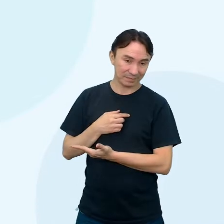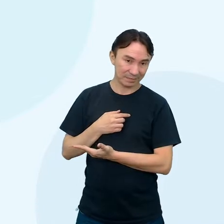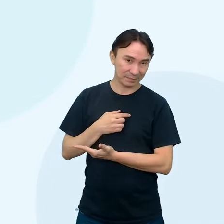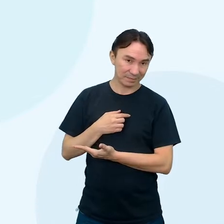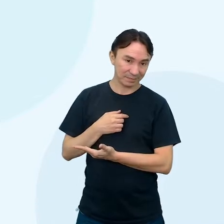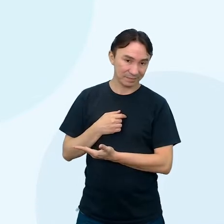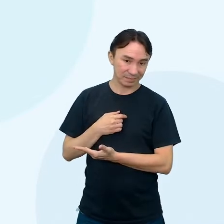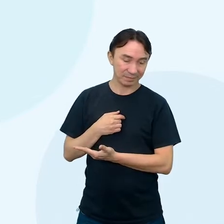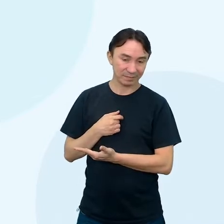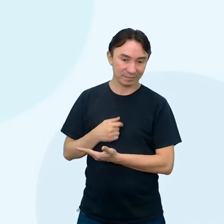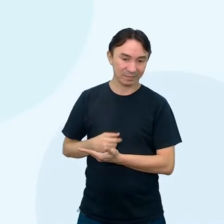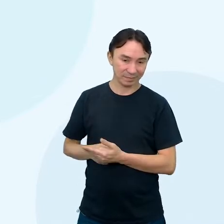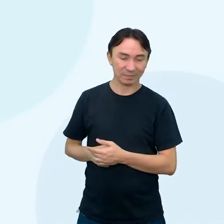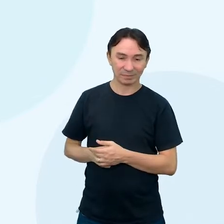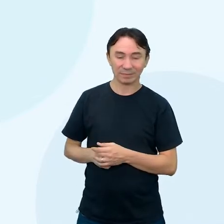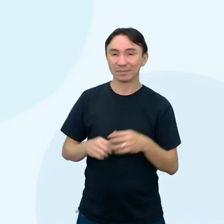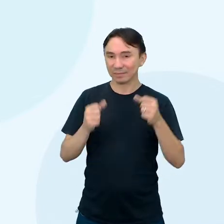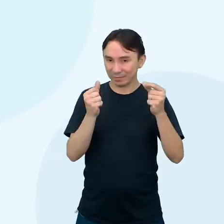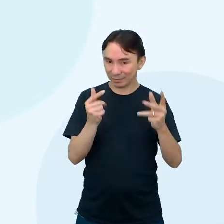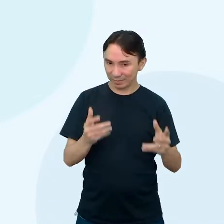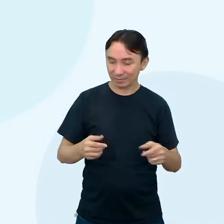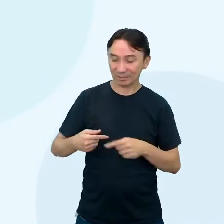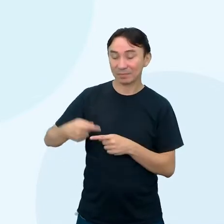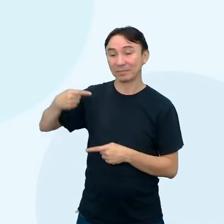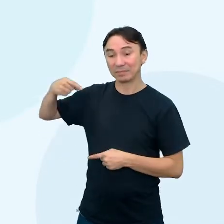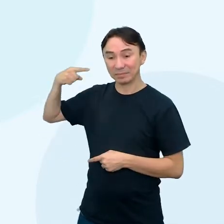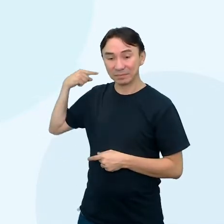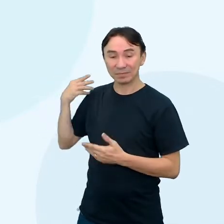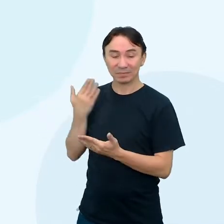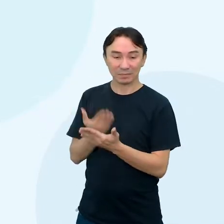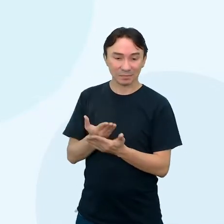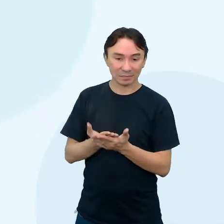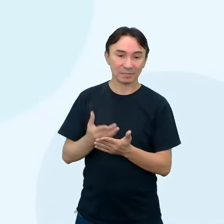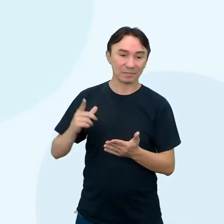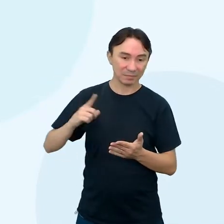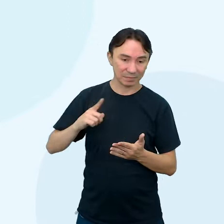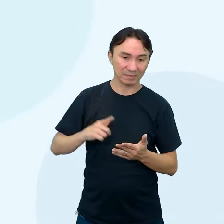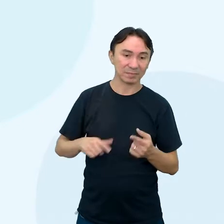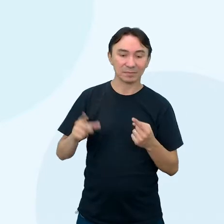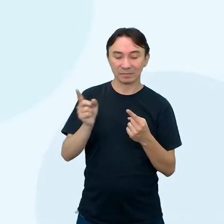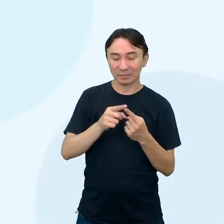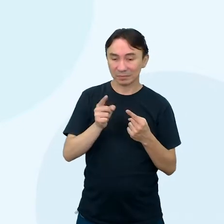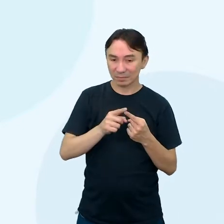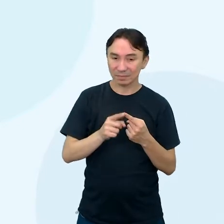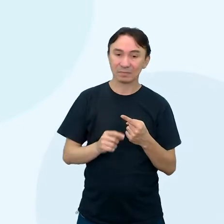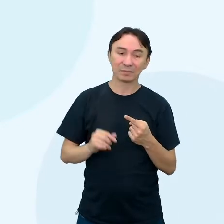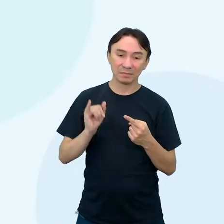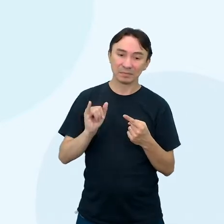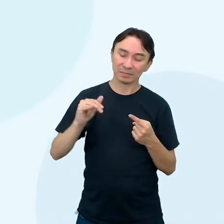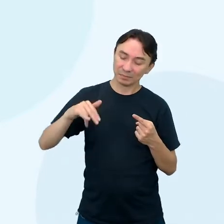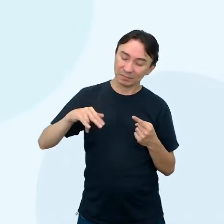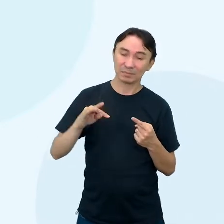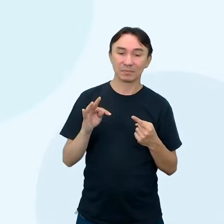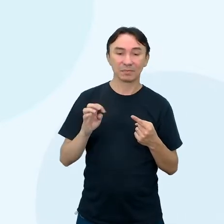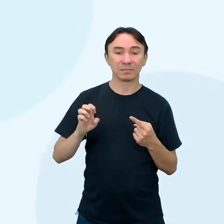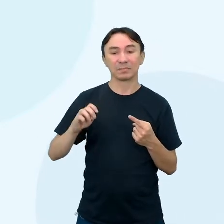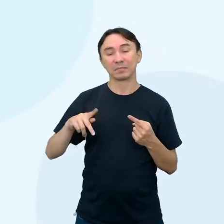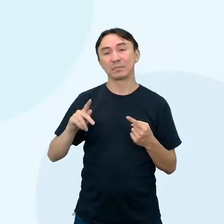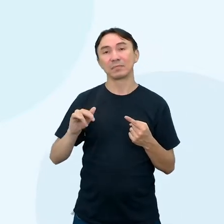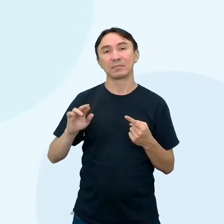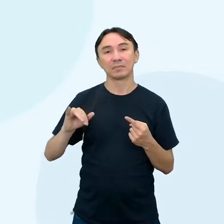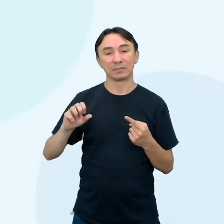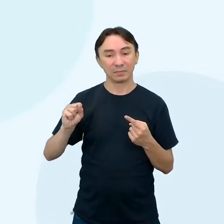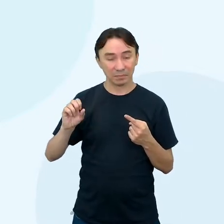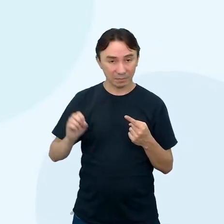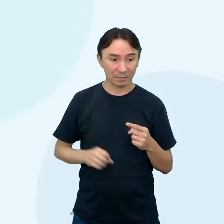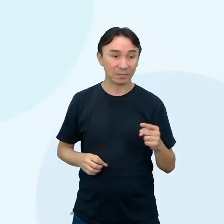de formação do solo. Nós vimos o intemperismo físico, inclusive fizemos como sugestão o glossário sobre o que é